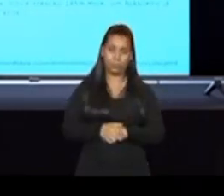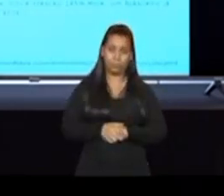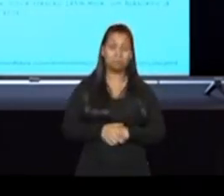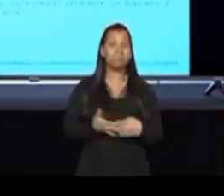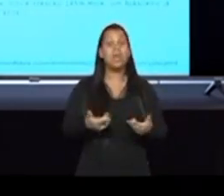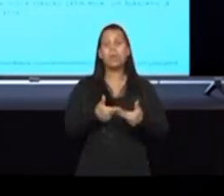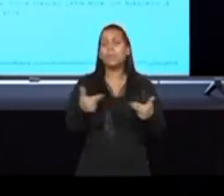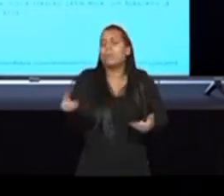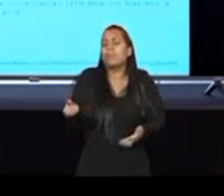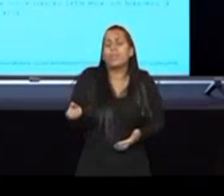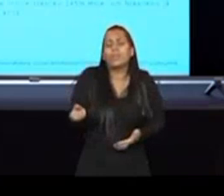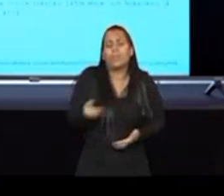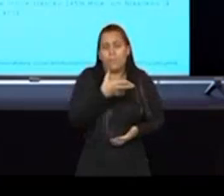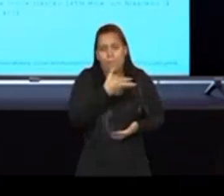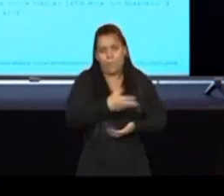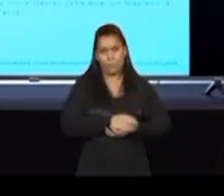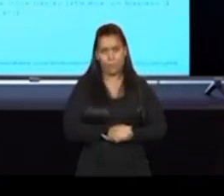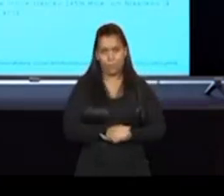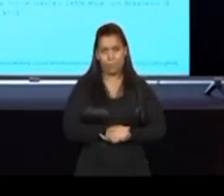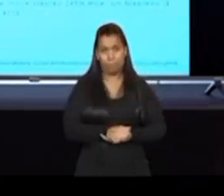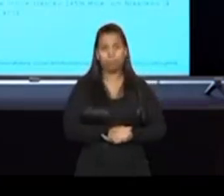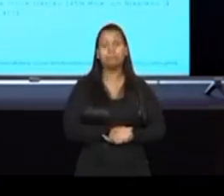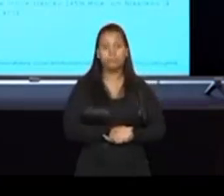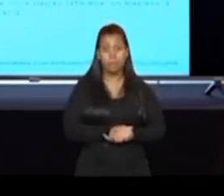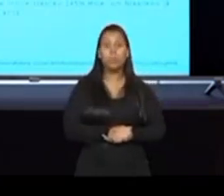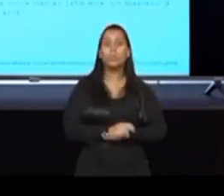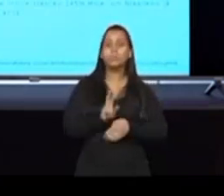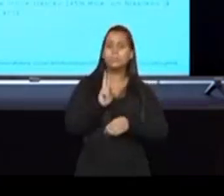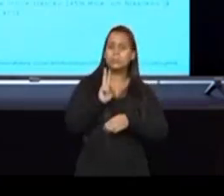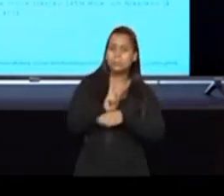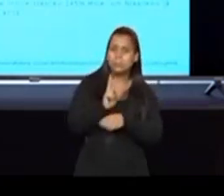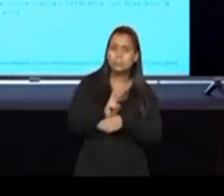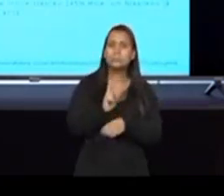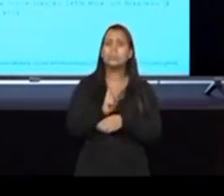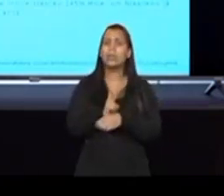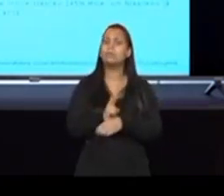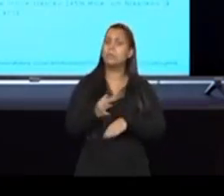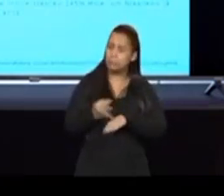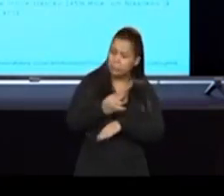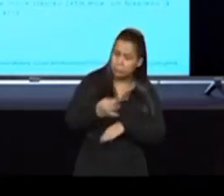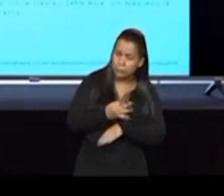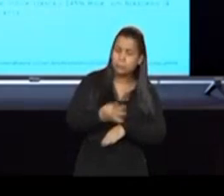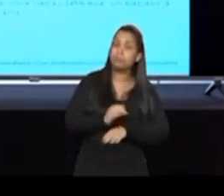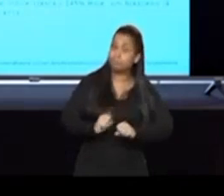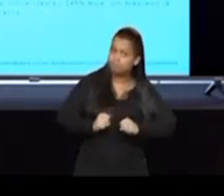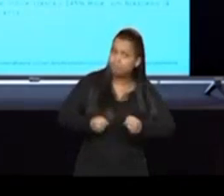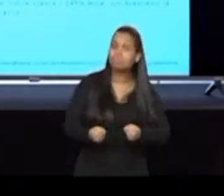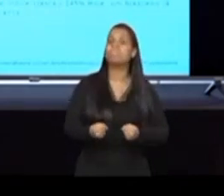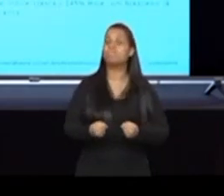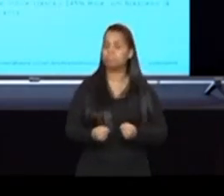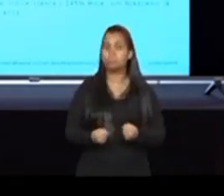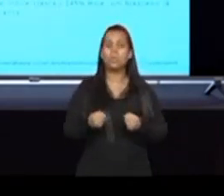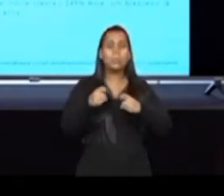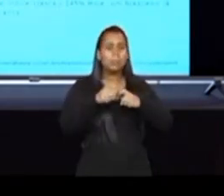É relativamente novo esses cuidados nossos, né? Esses cuidados enfrentaram muitas resistências também. Os